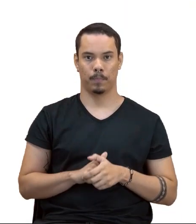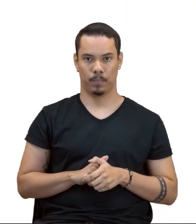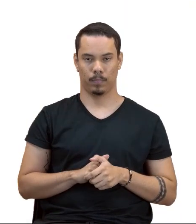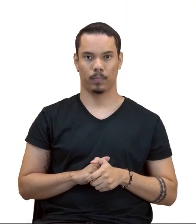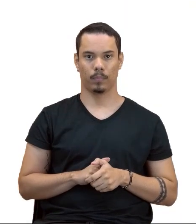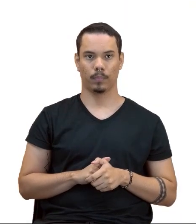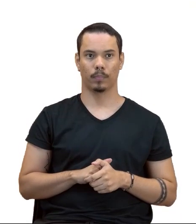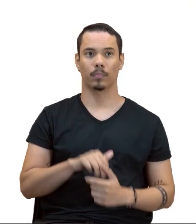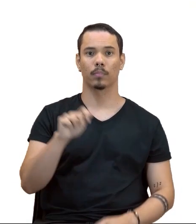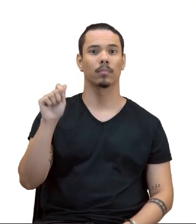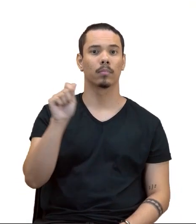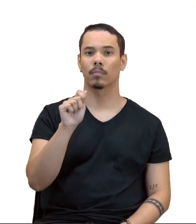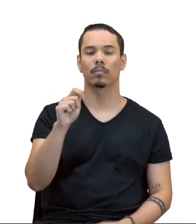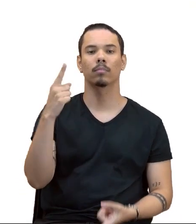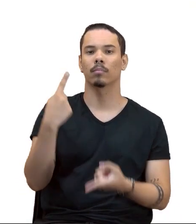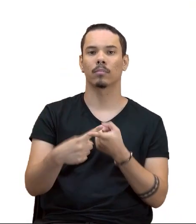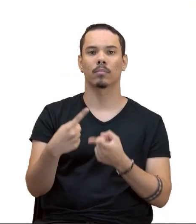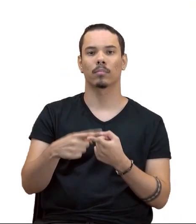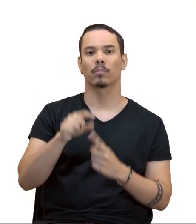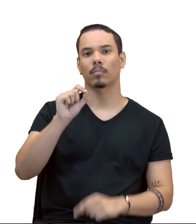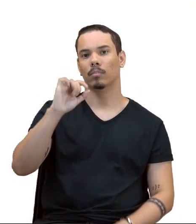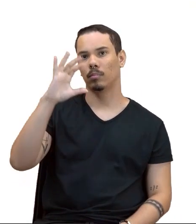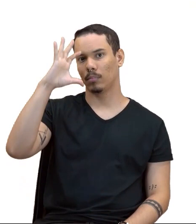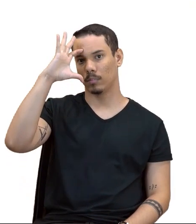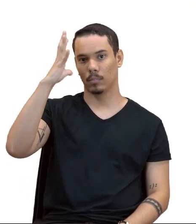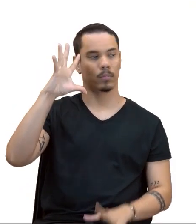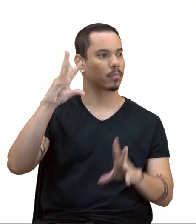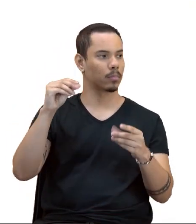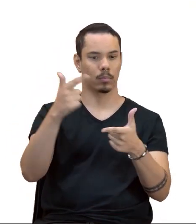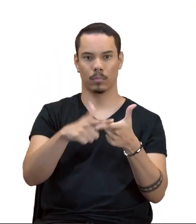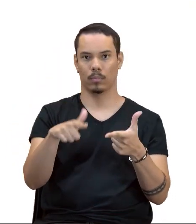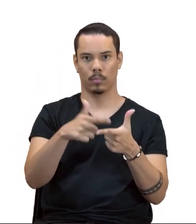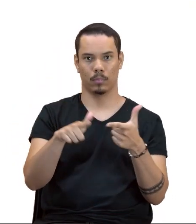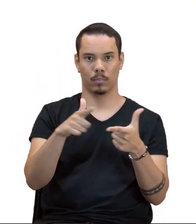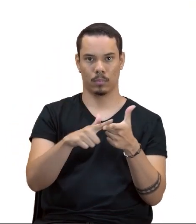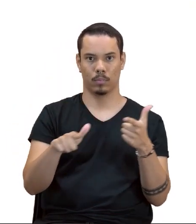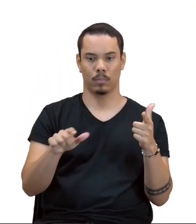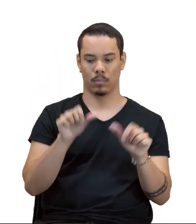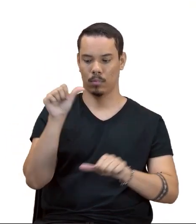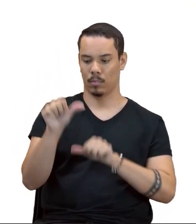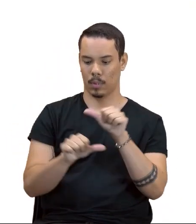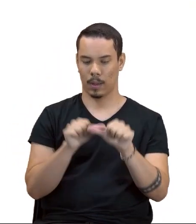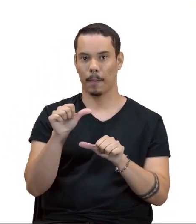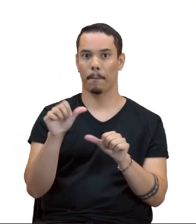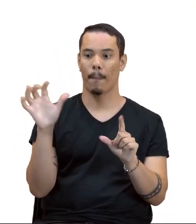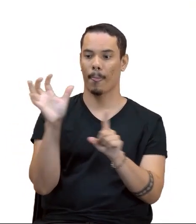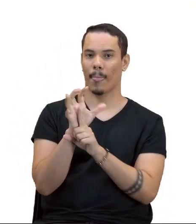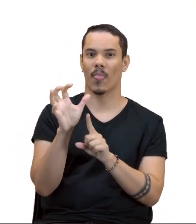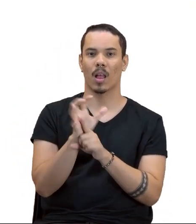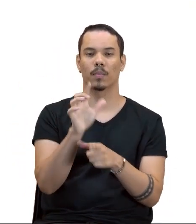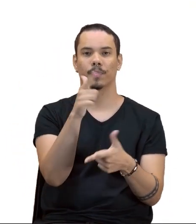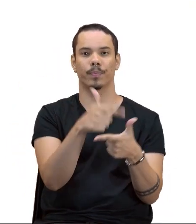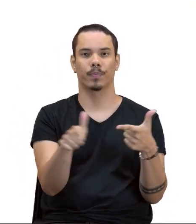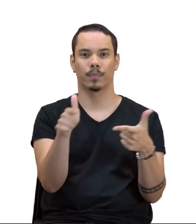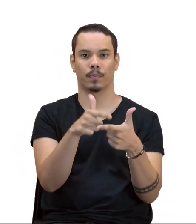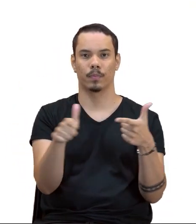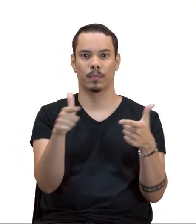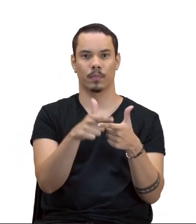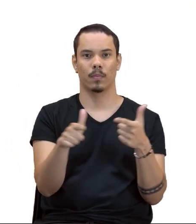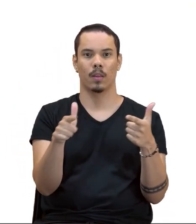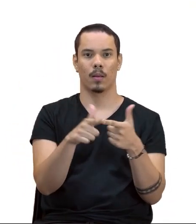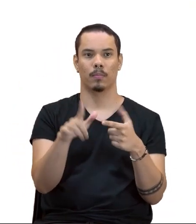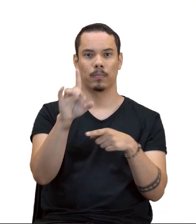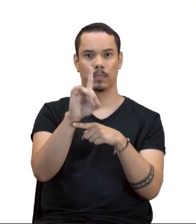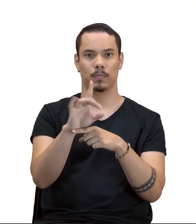vai acontecer com todos os problemas ambientais decorrentes da alteração sobre o problema mencionado no